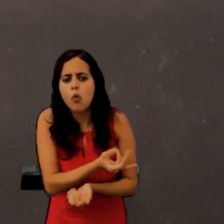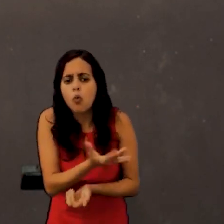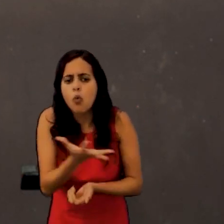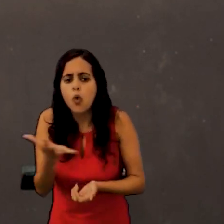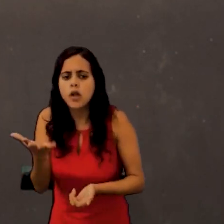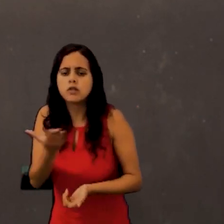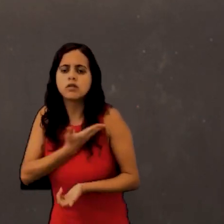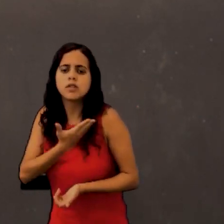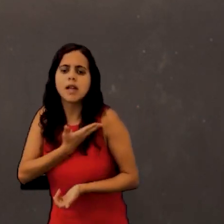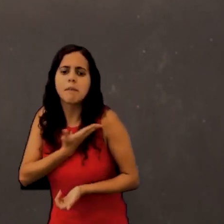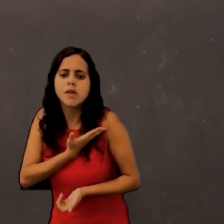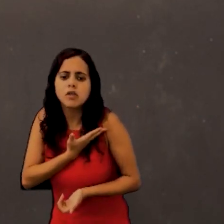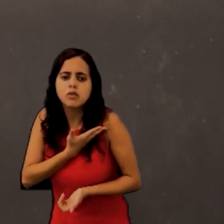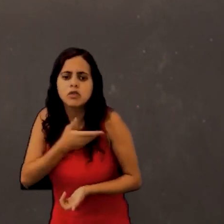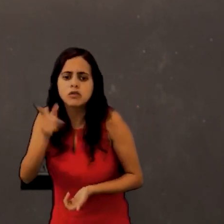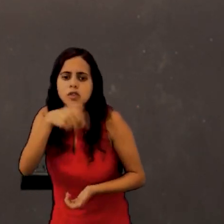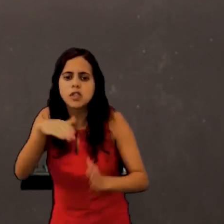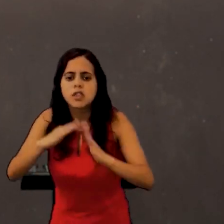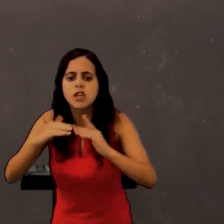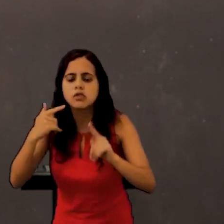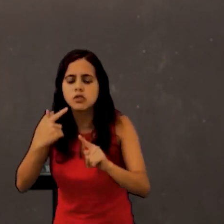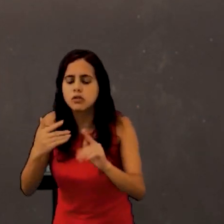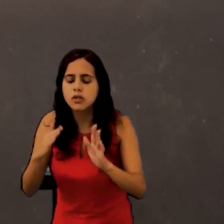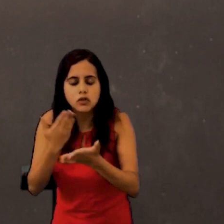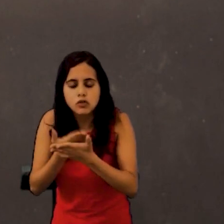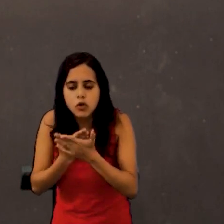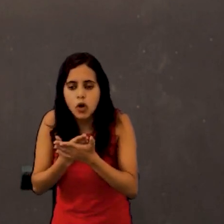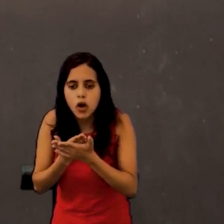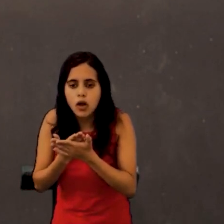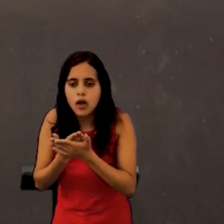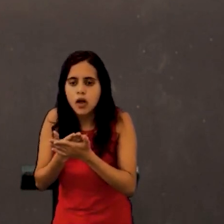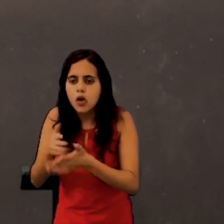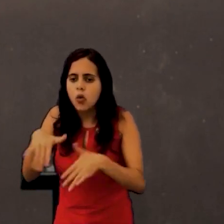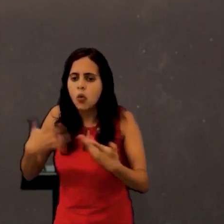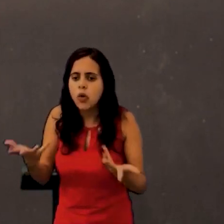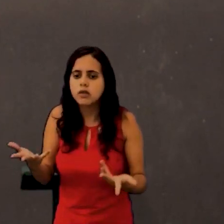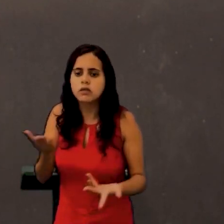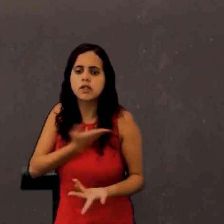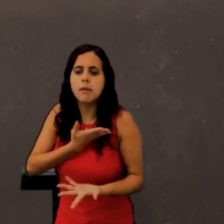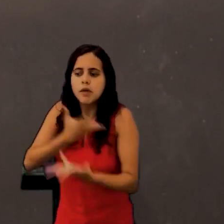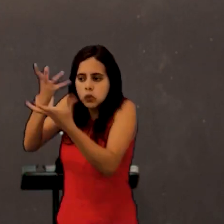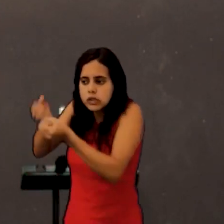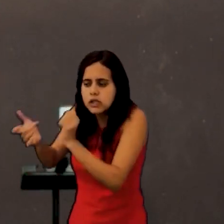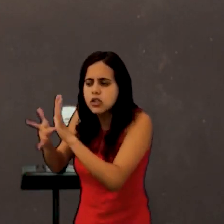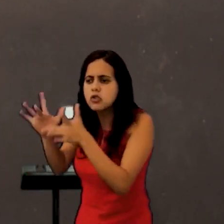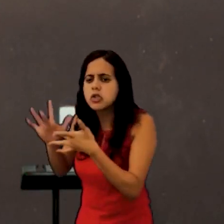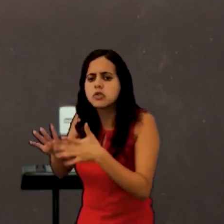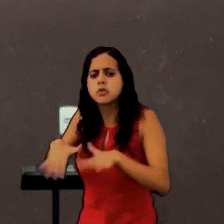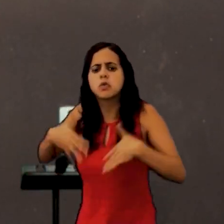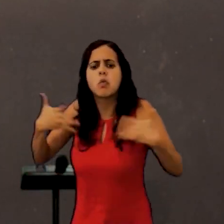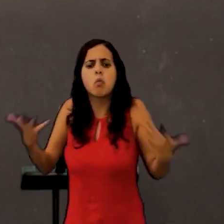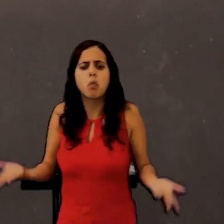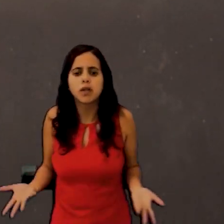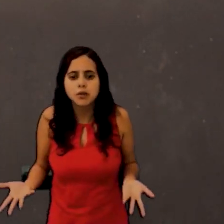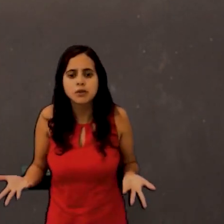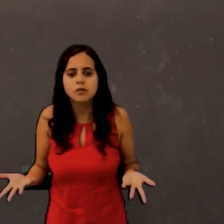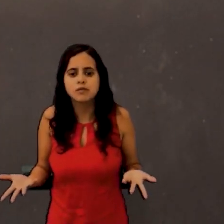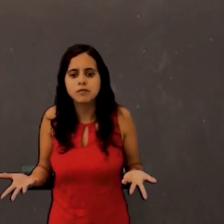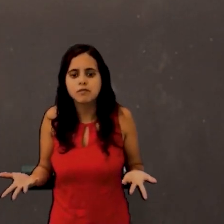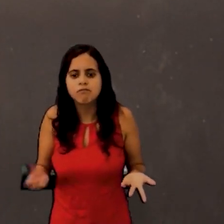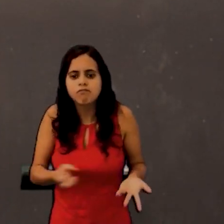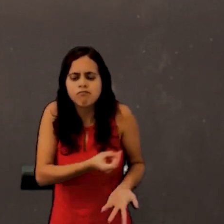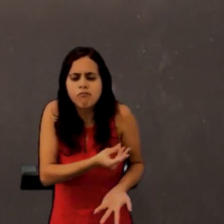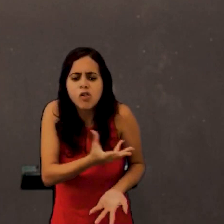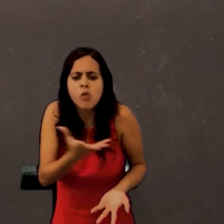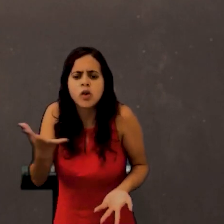você já trouxe para Jesus, desde que você entregou sua vida a Cristo? Eu quero saber. Me responda agora não. Manda um WhatsApp para mim.